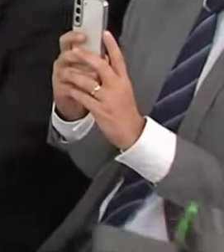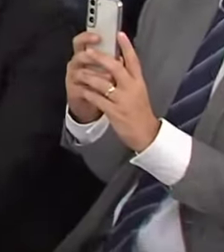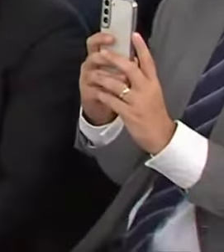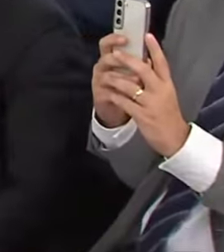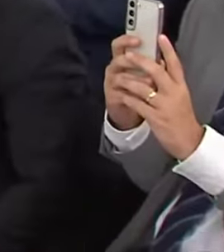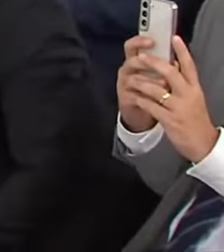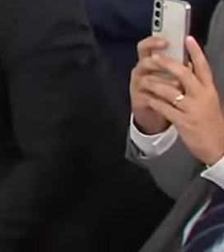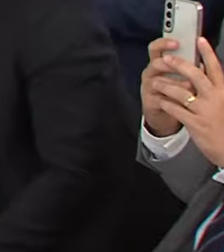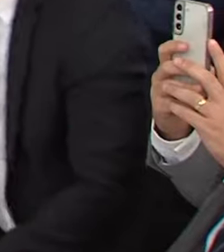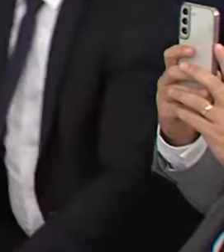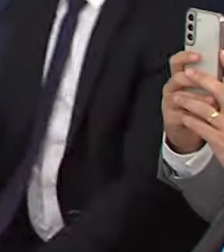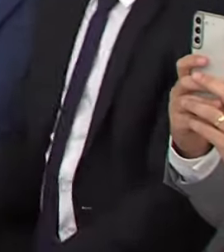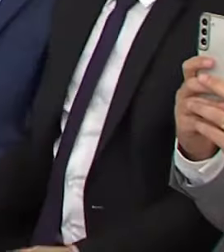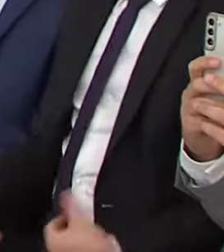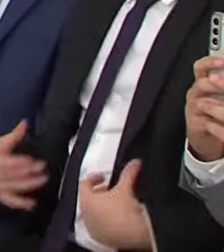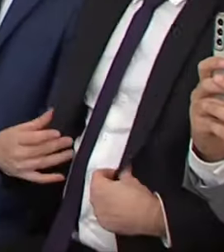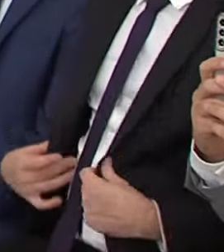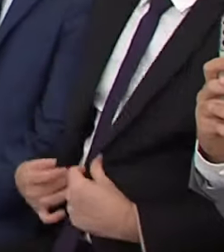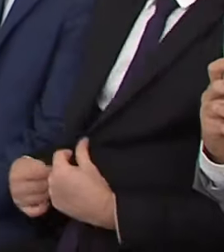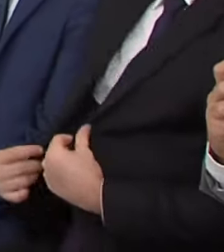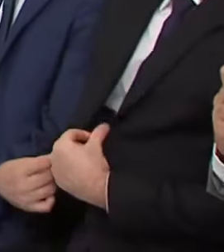Peraí.